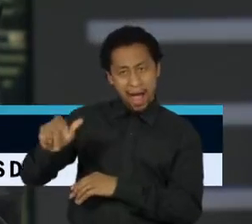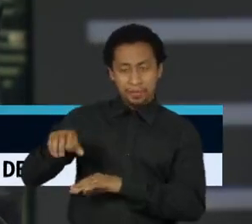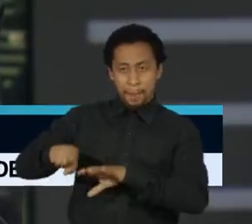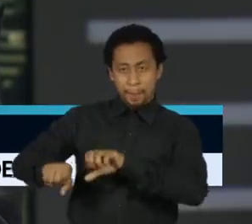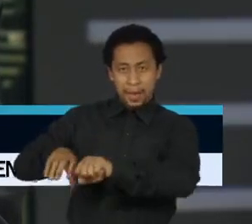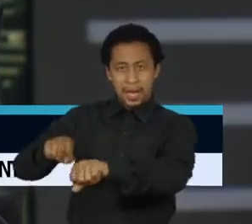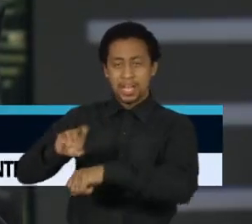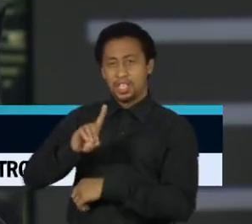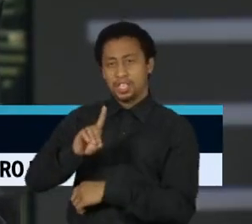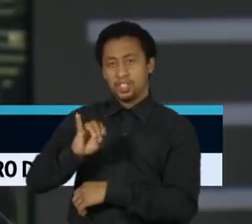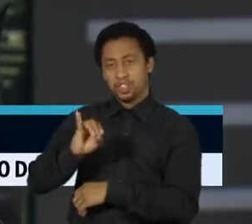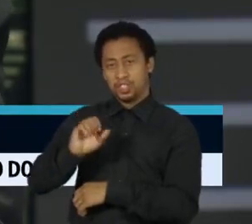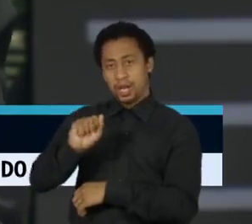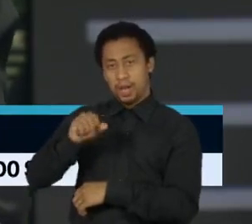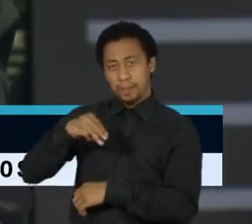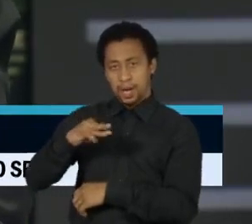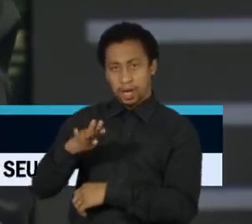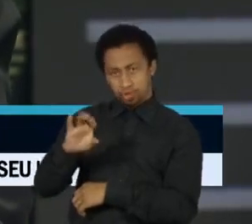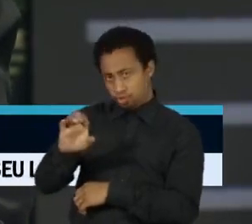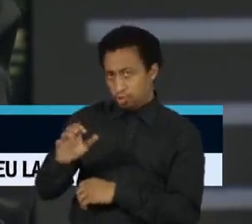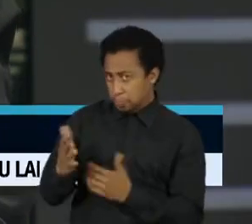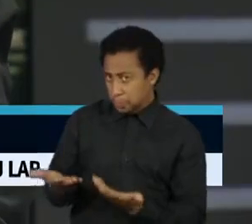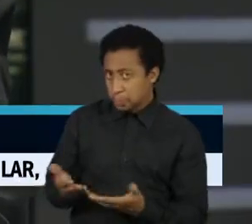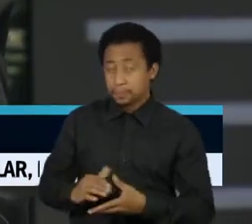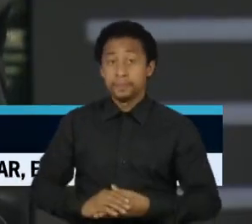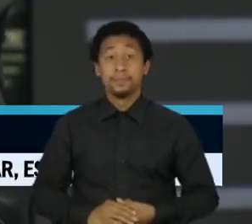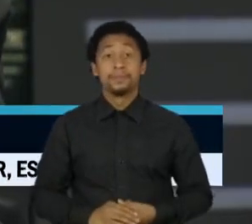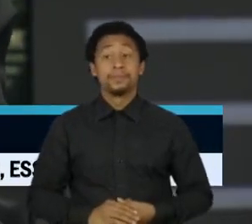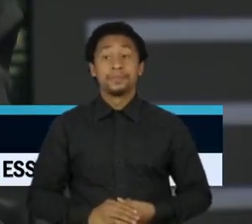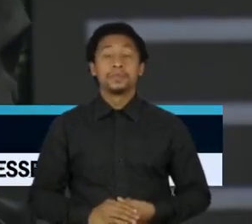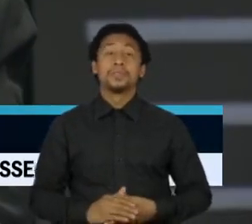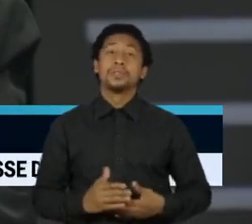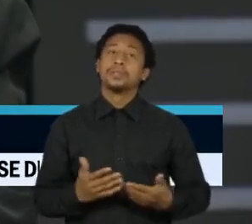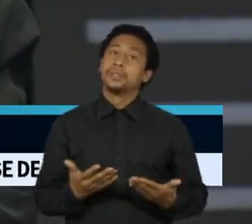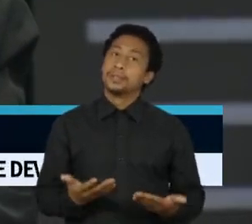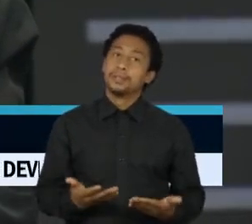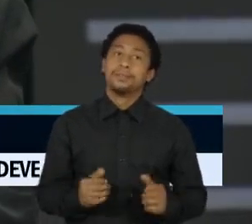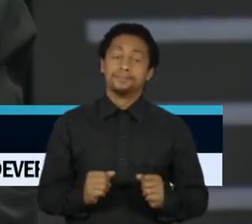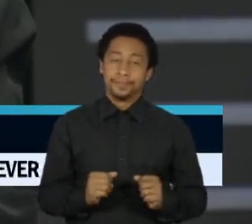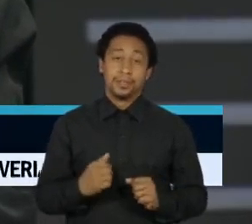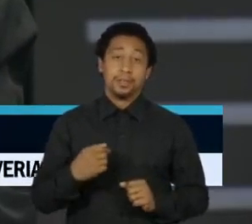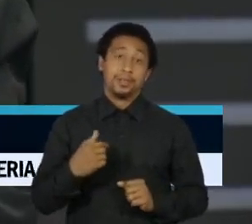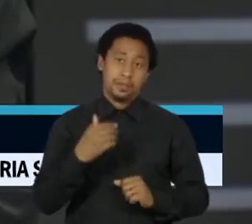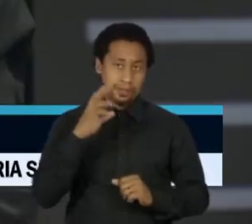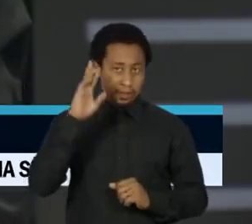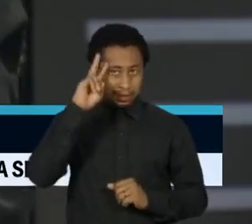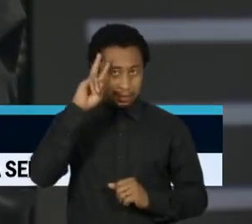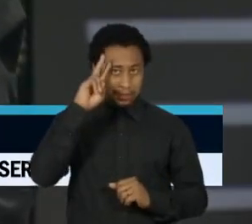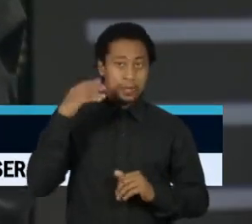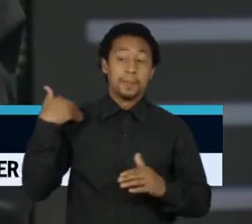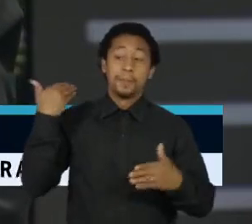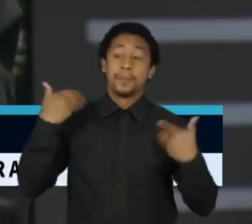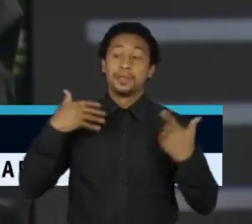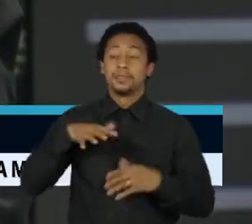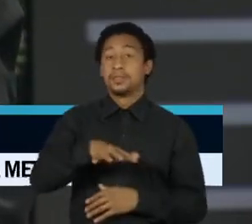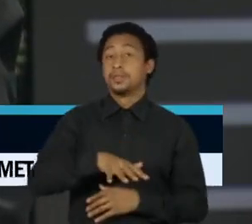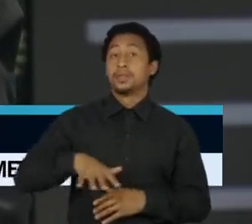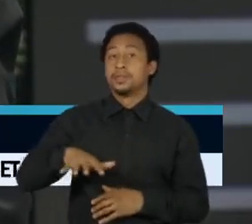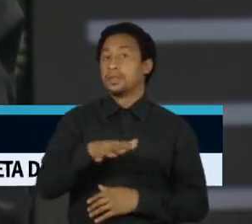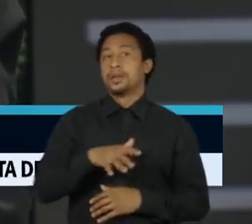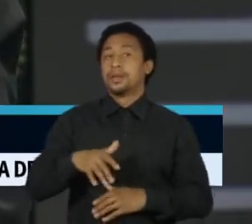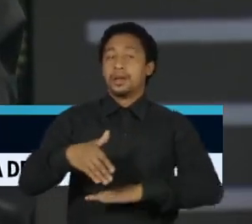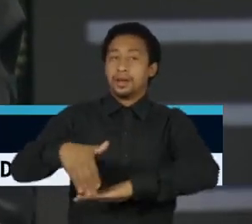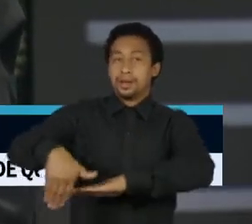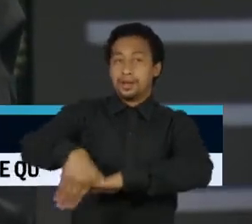Preto, seja em atividade de trabalho, seja como turista, ao caminhar nela, eu nunca posso esquecer que aquelas